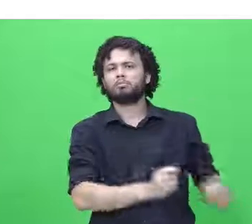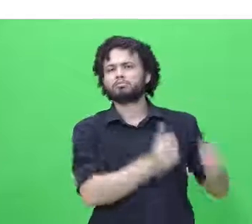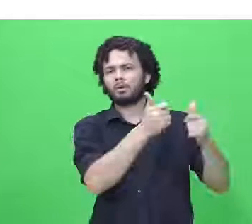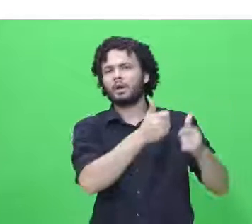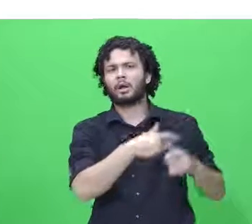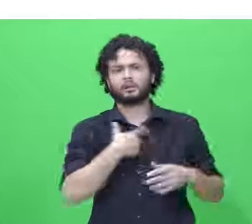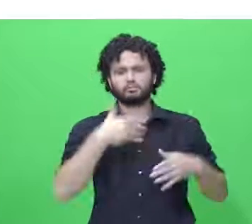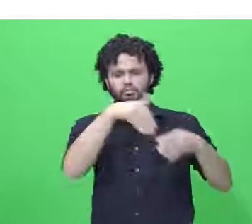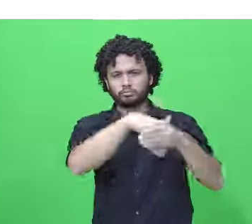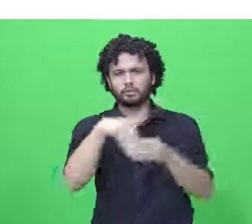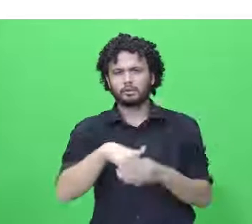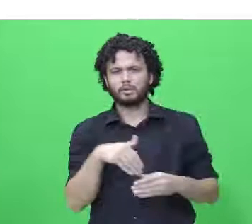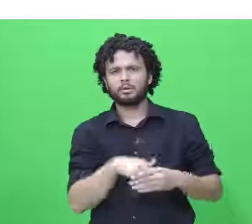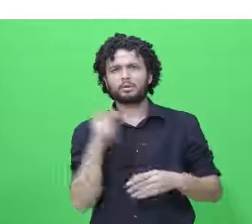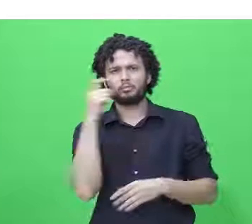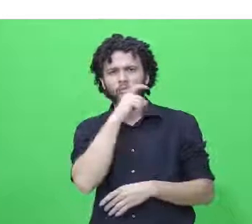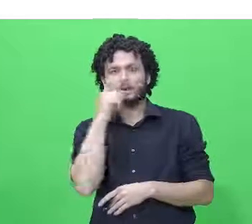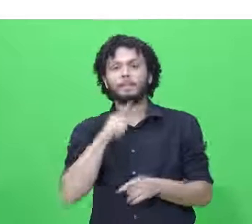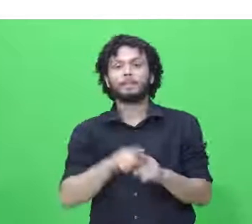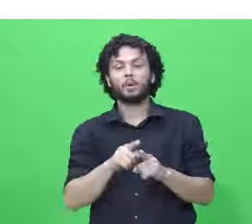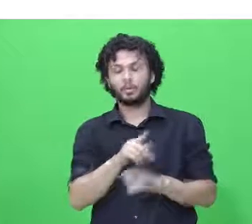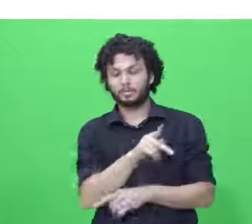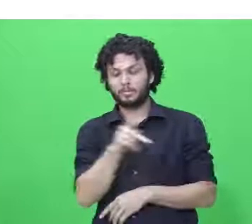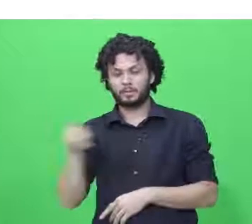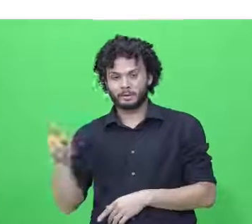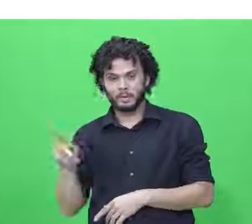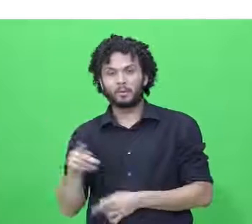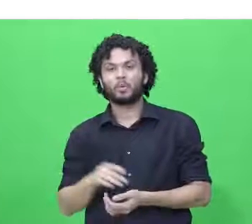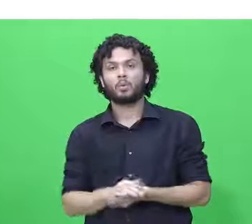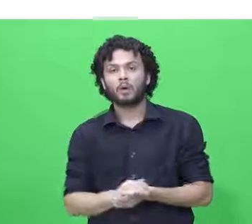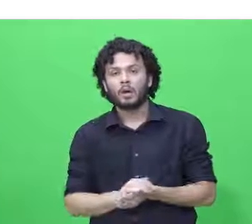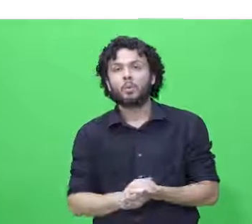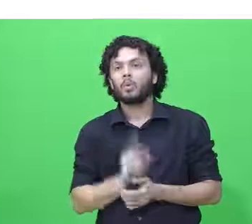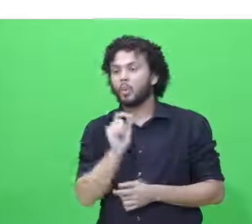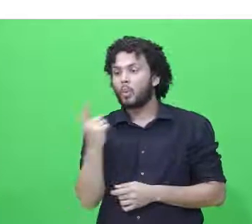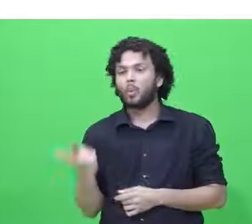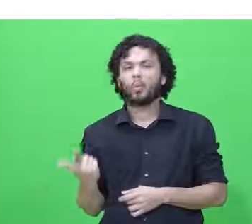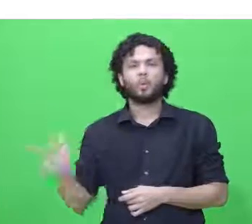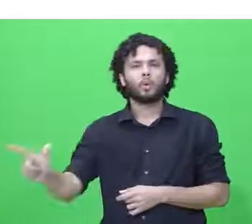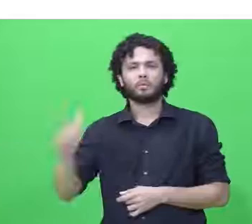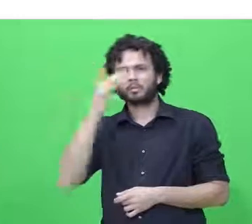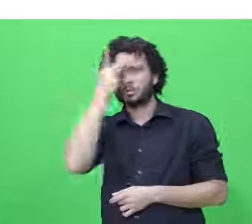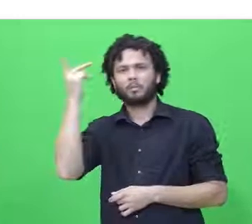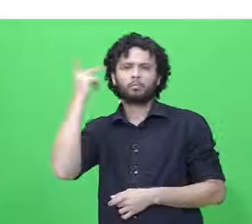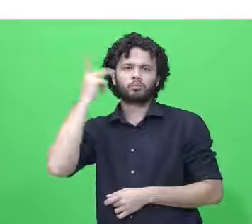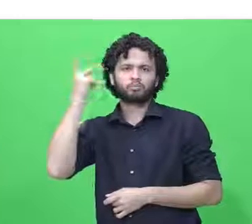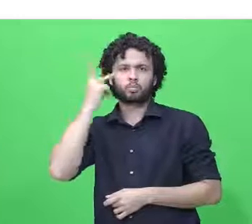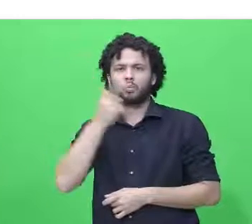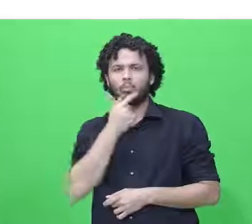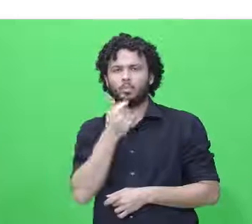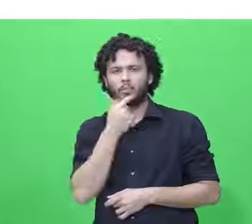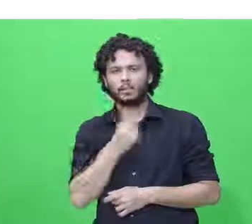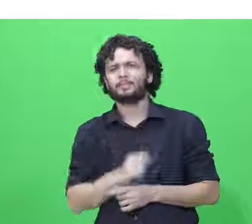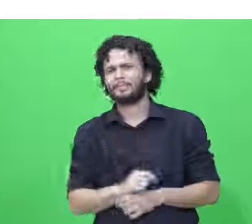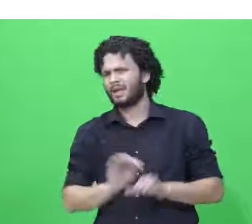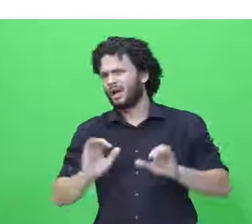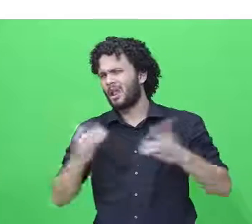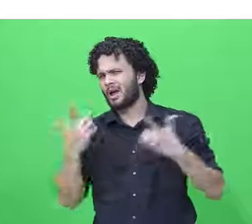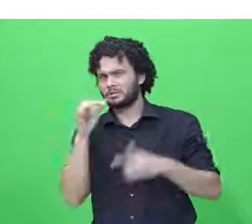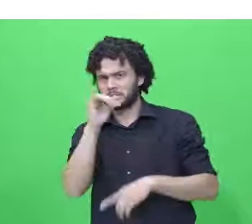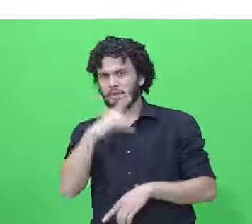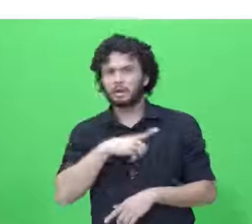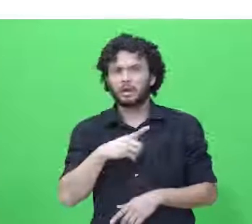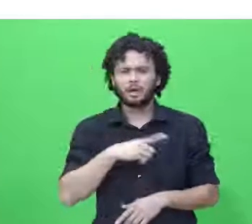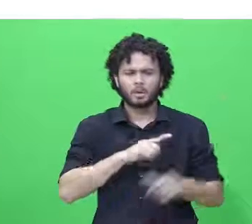falei para vocês, o Washington Luiz, o então presidente, ele indica um outro paulista. Ou seja, é claro que se ele tem a